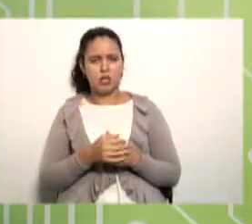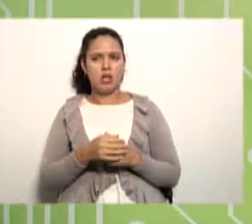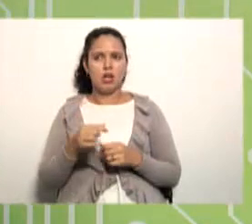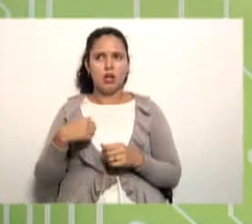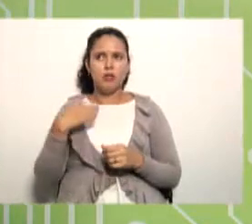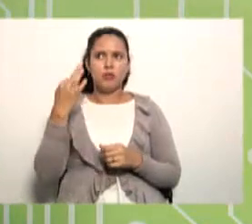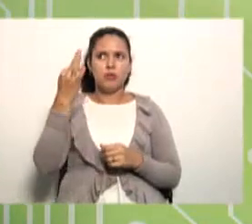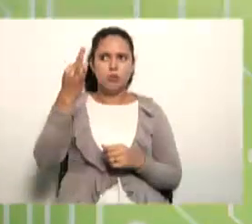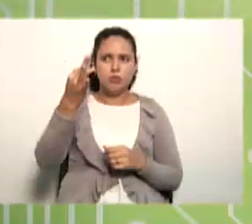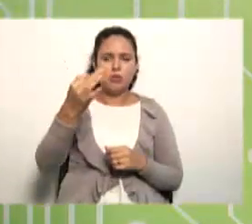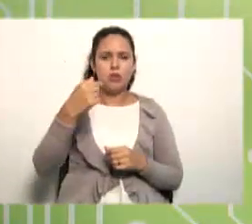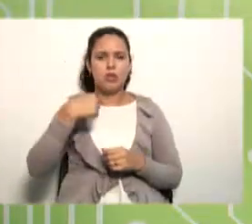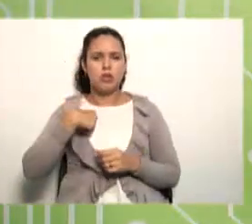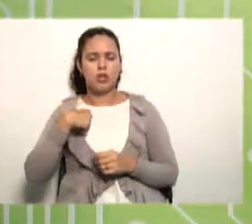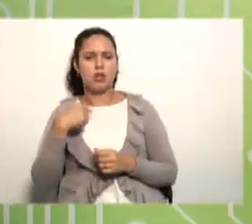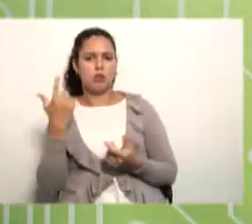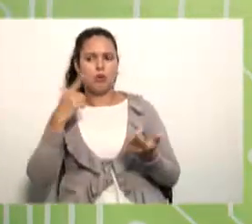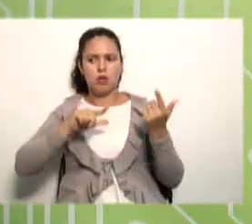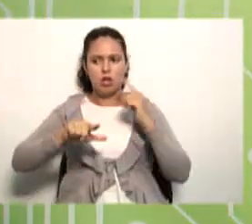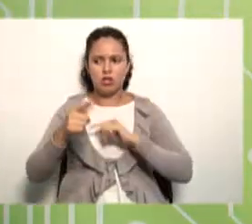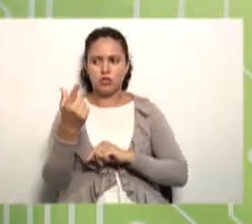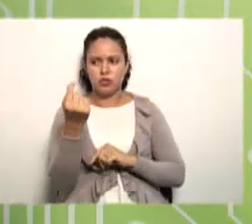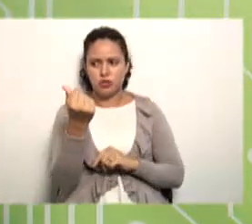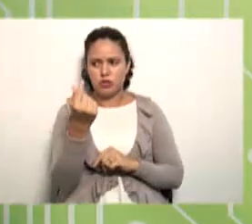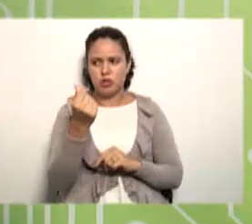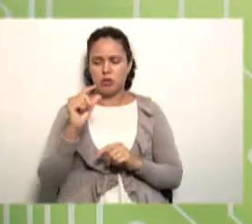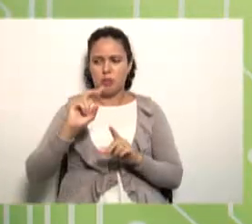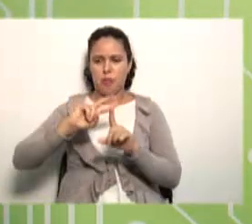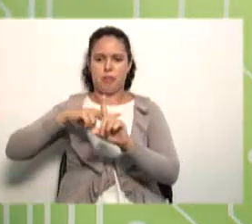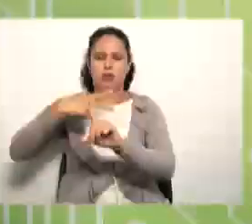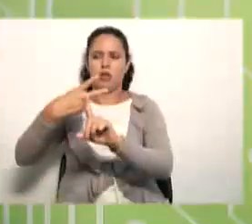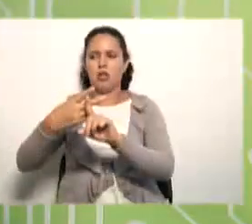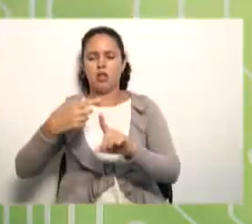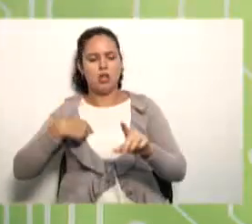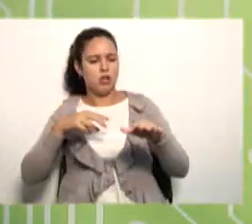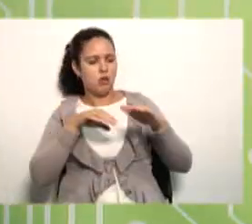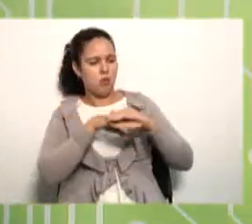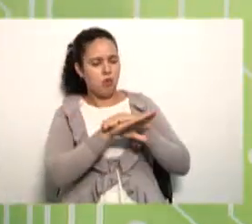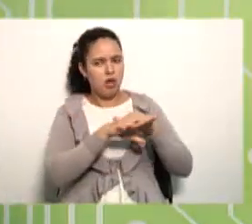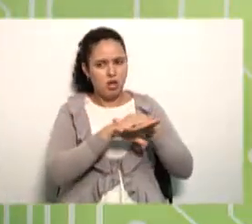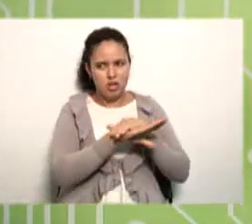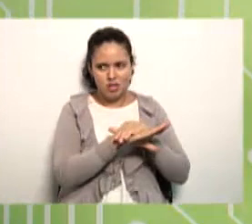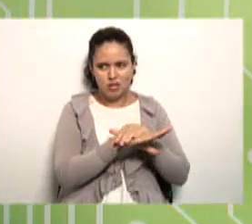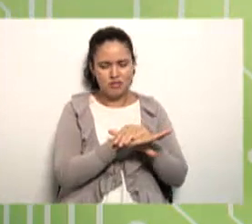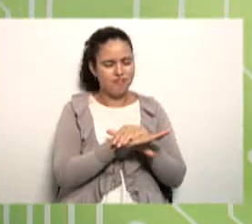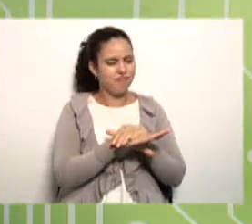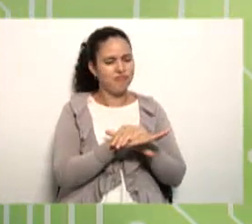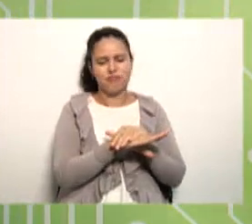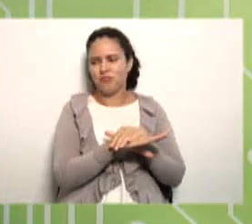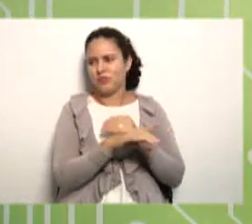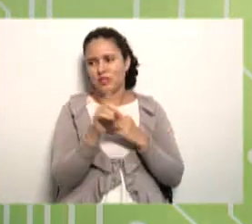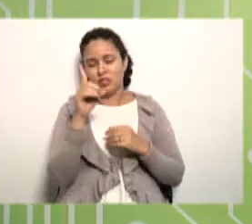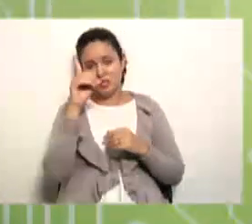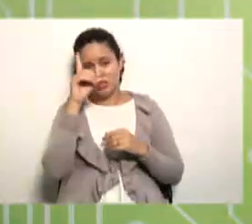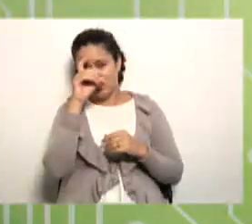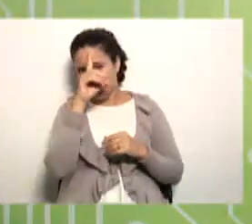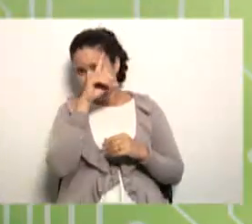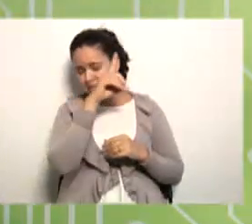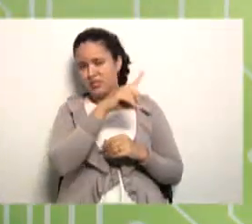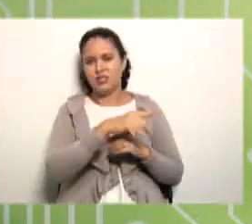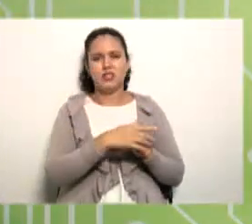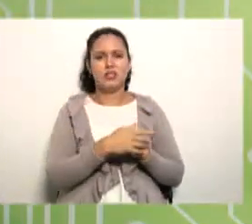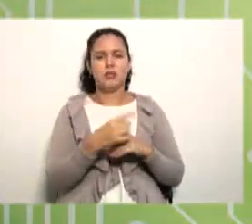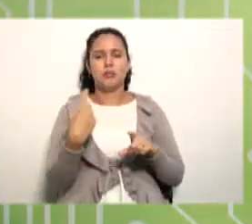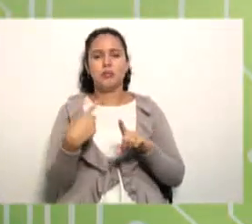poupança. Mas essa resposta, vocês trazem a solução desse enigma. Não existe isso. Não existe esse ganhar mais que chegue a sobrar.